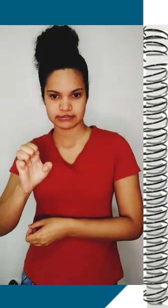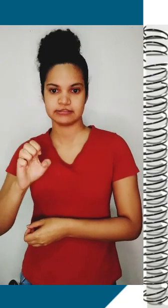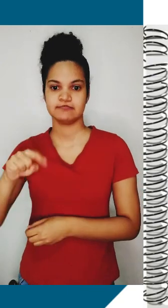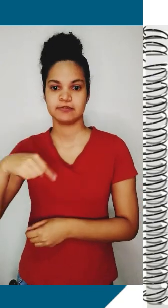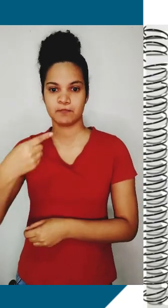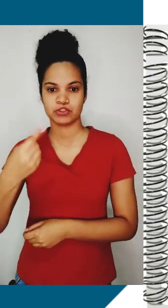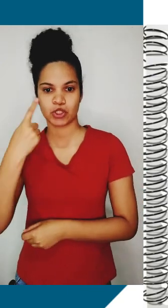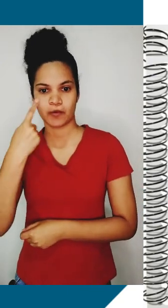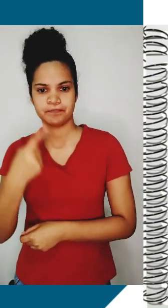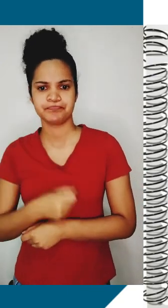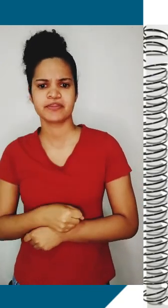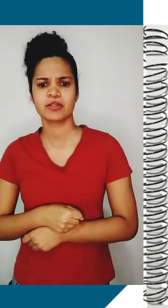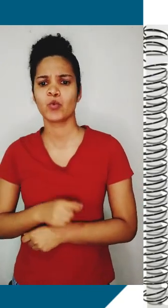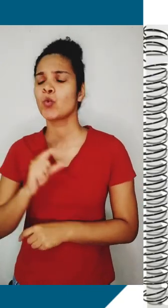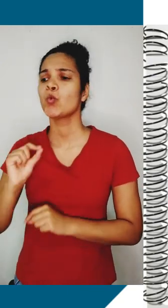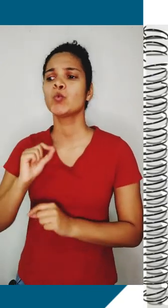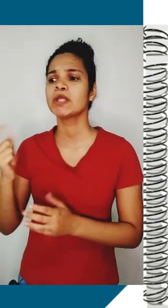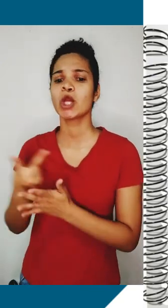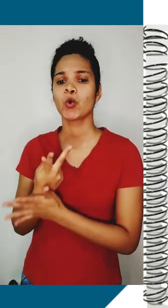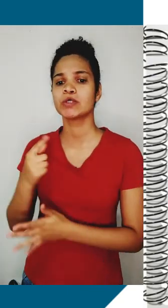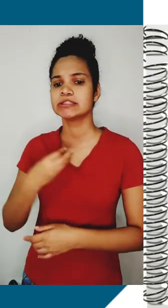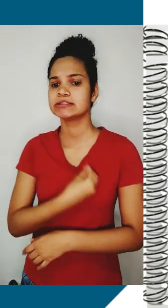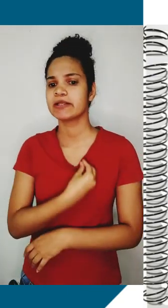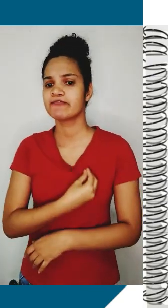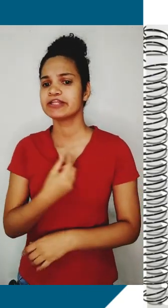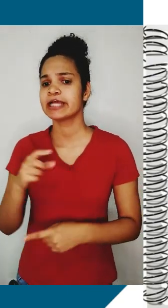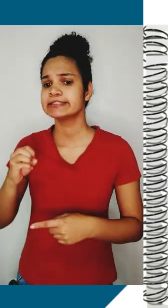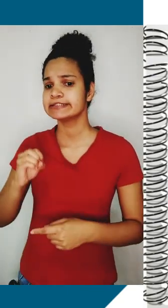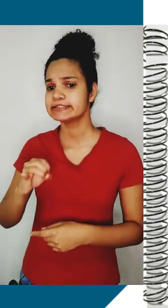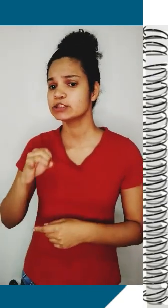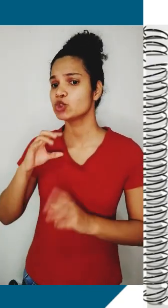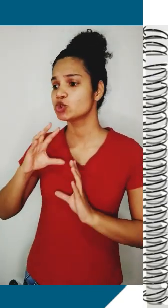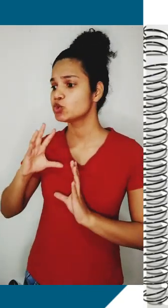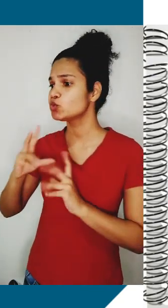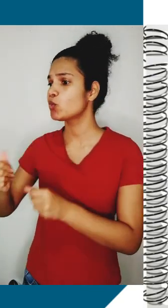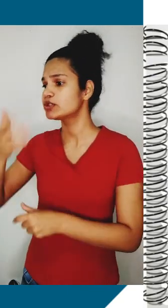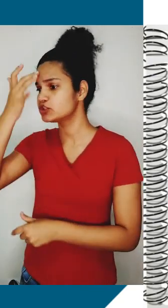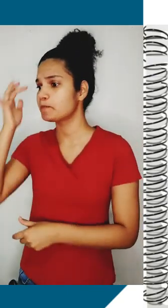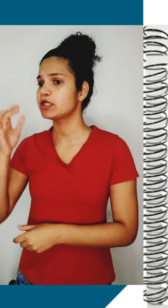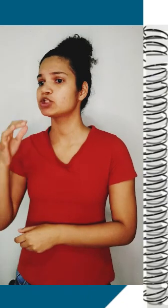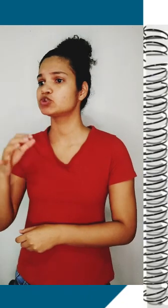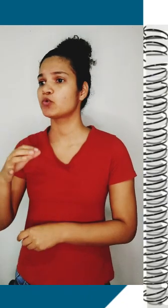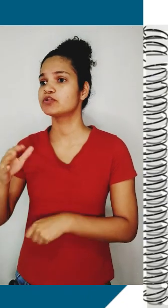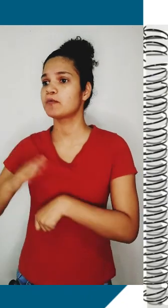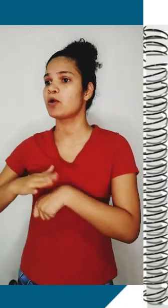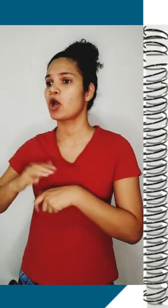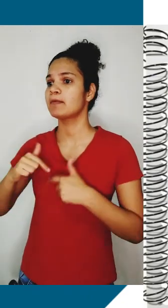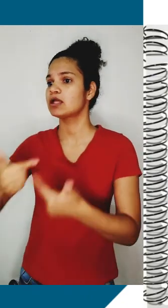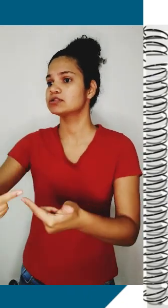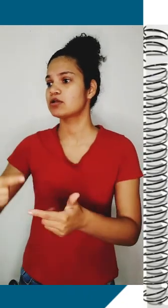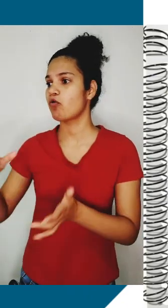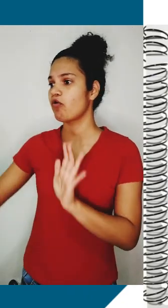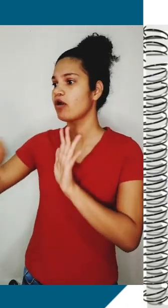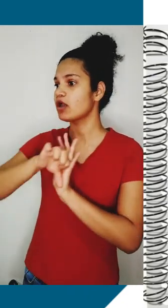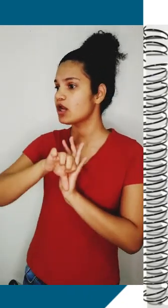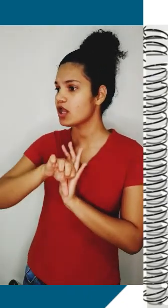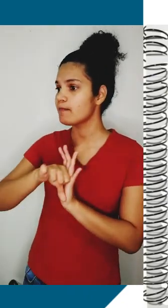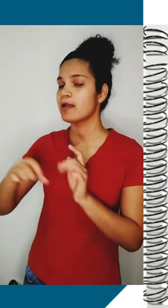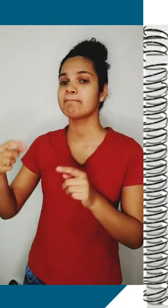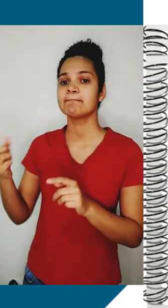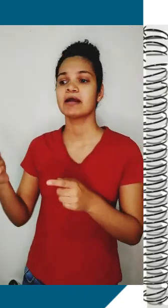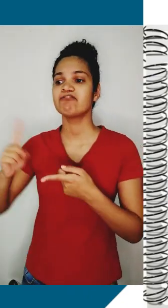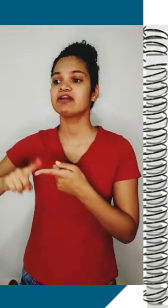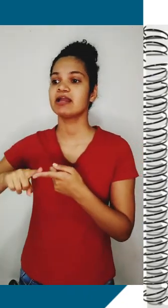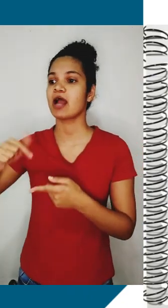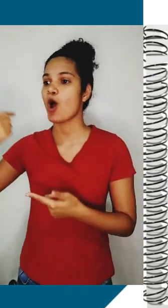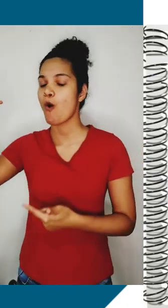da vida coletiva se todos deixassem se levar pela emoção e agissem dessa forma? Ou seja, cometendo um